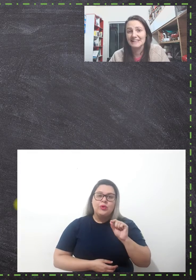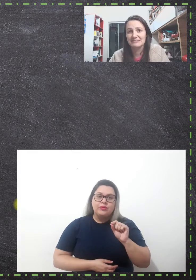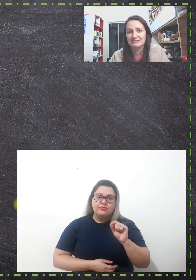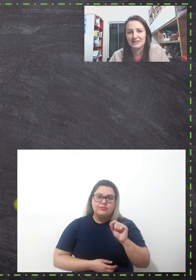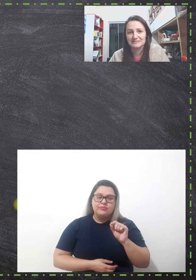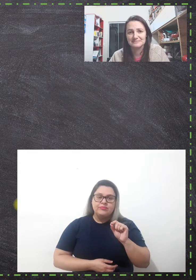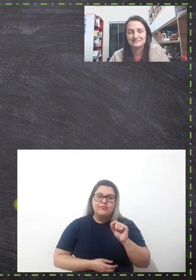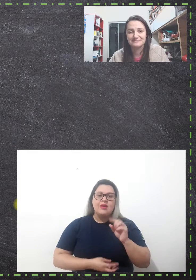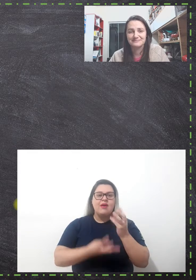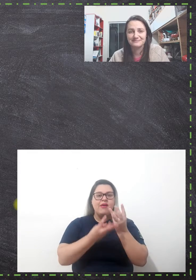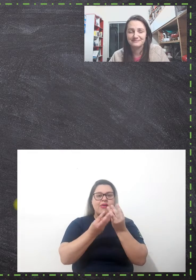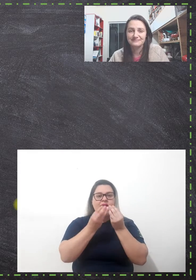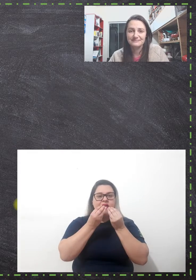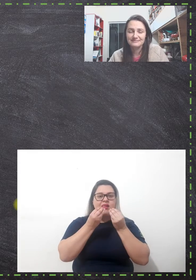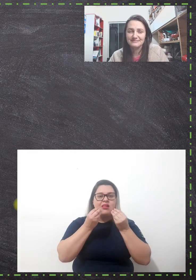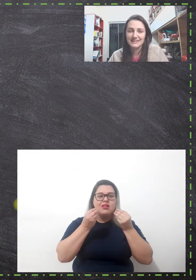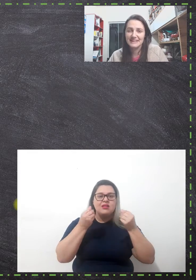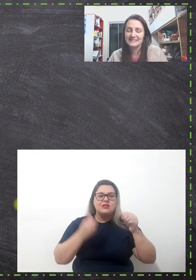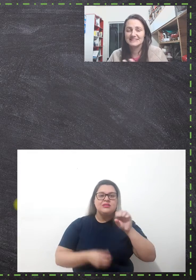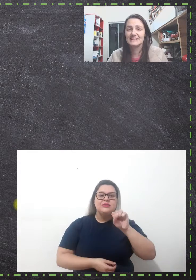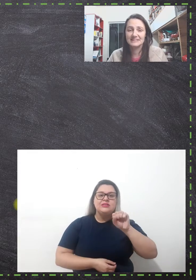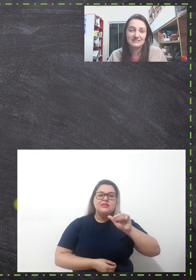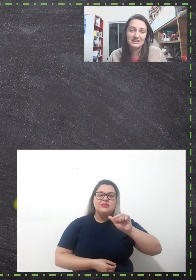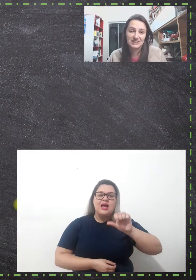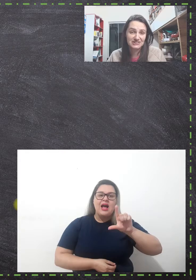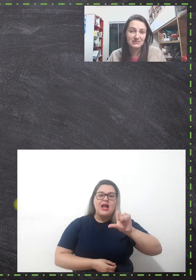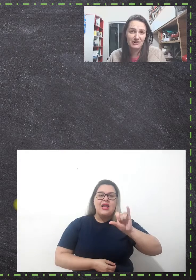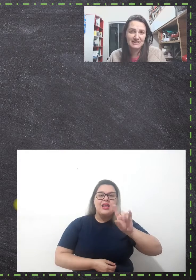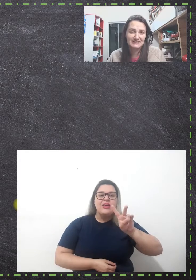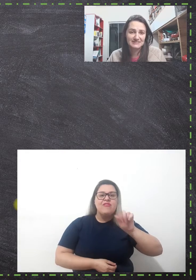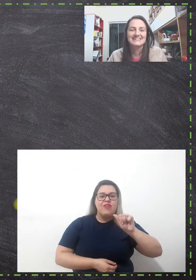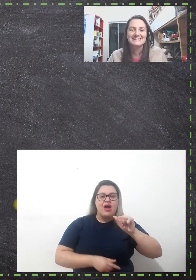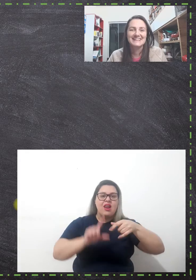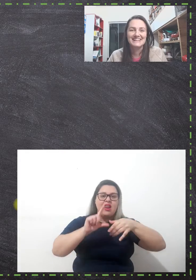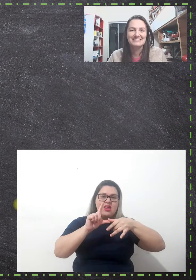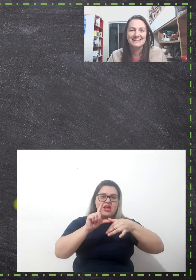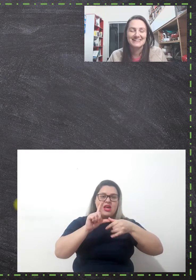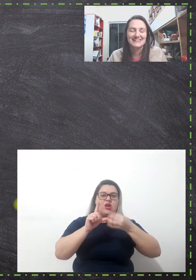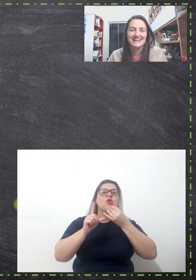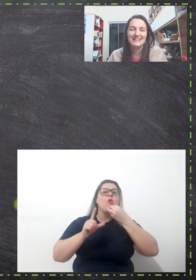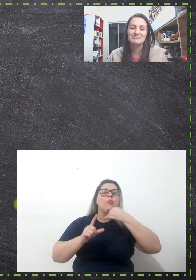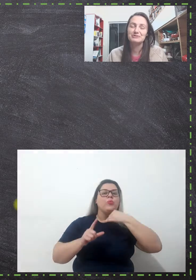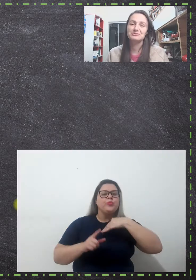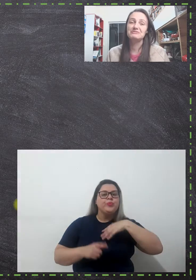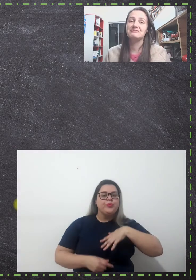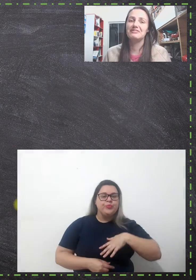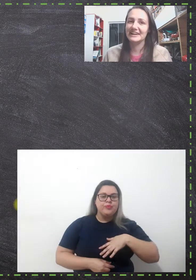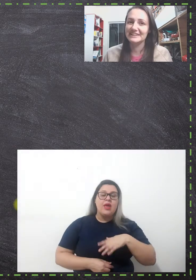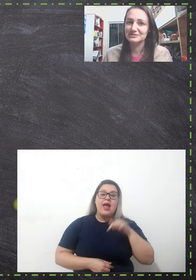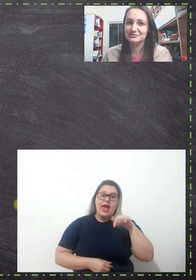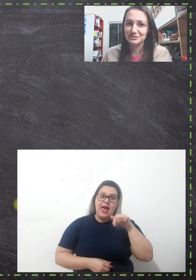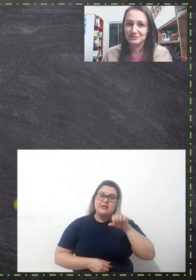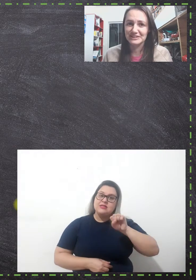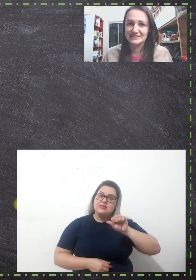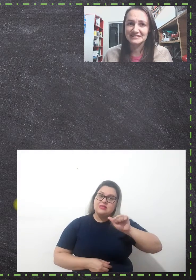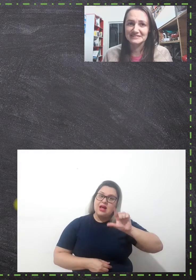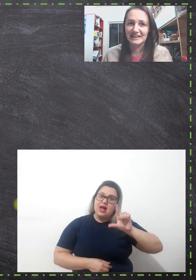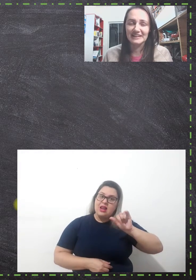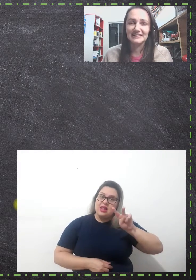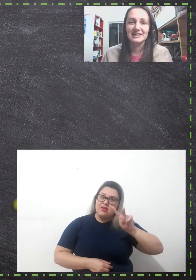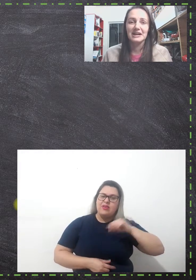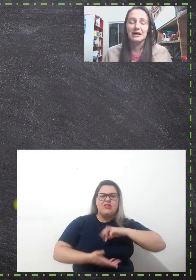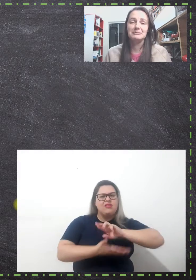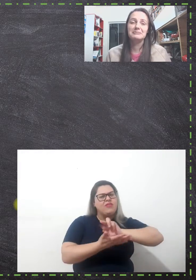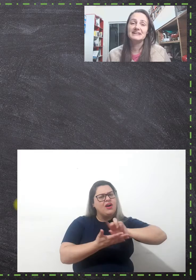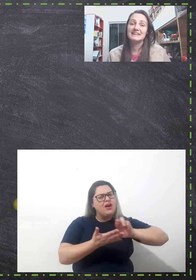a saliva, que é esse líquido que a gente engole. A saliva, ela possui várias funções,